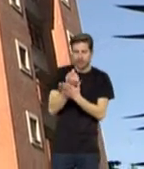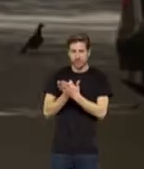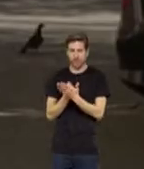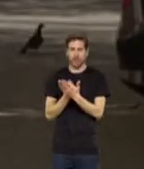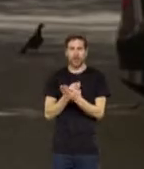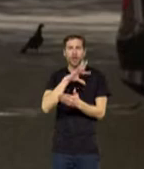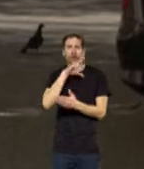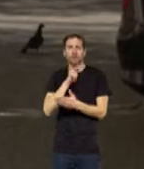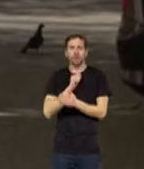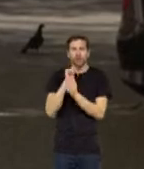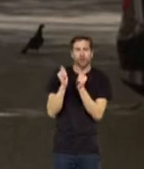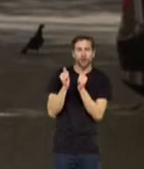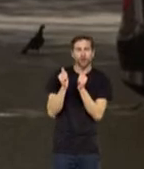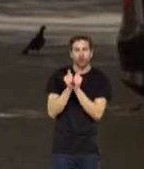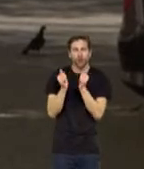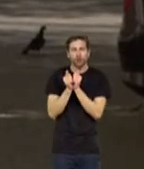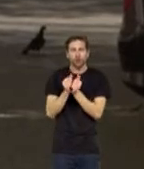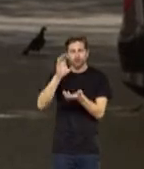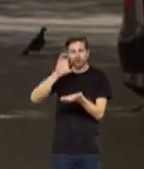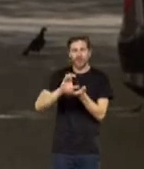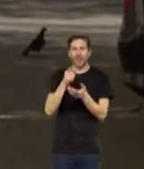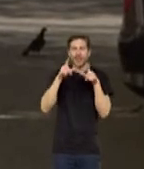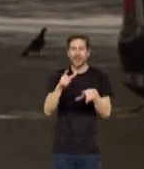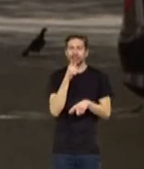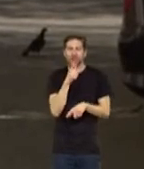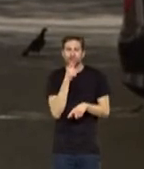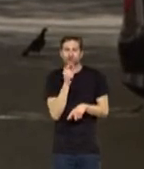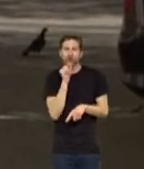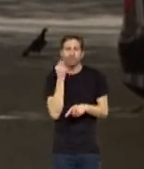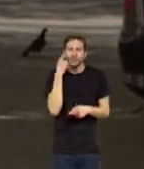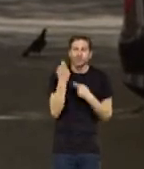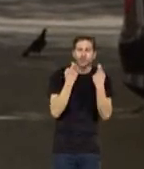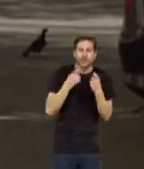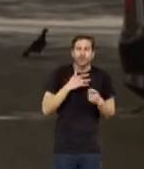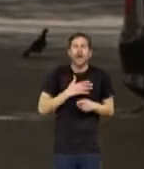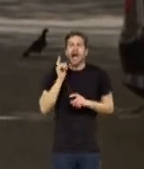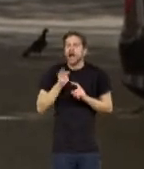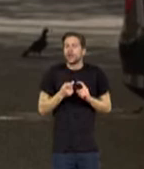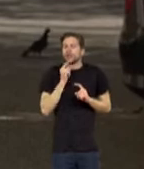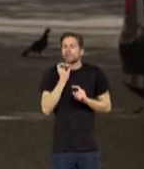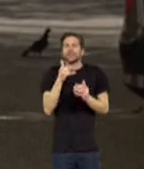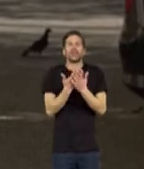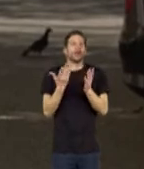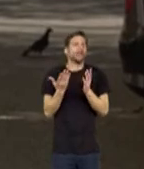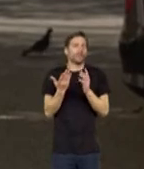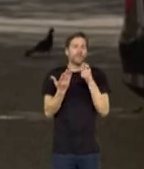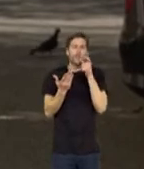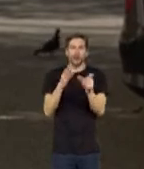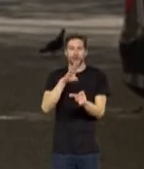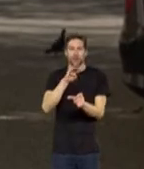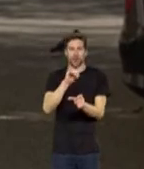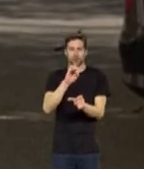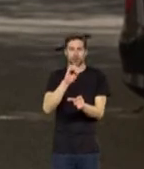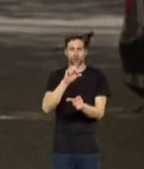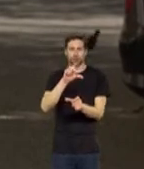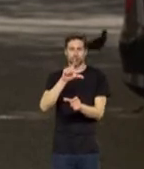mãe, com o dicionário de latim, começaram a procura de um nome possível para essa empresa, até que escolheram o termo solo,